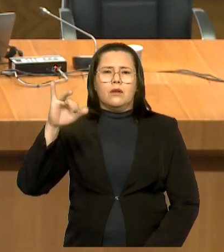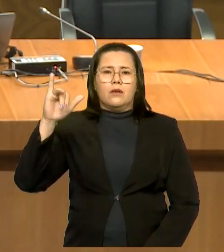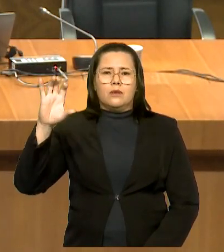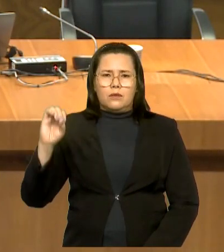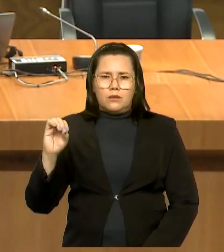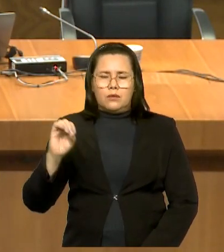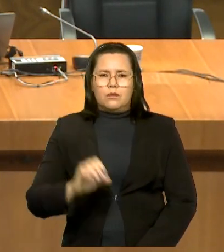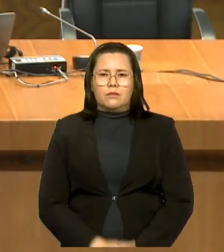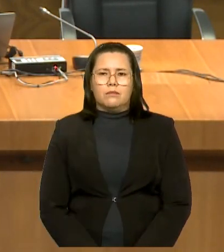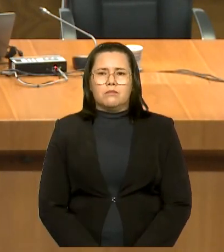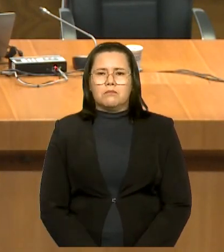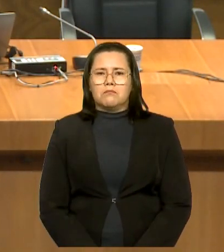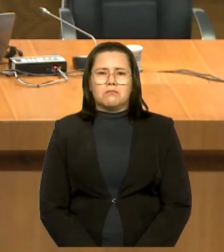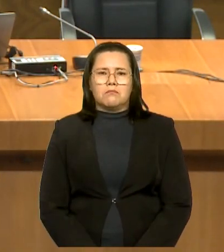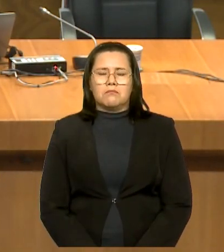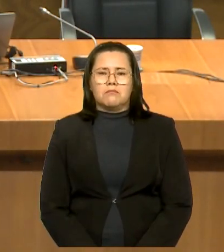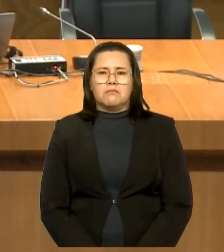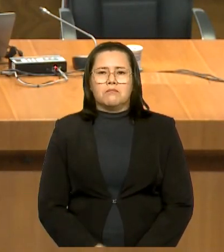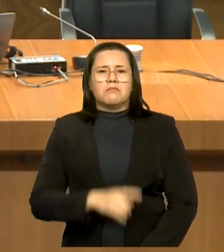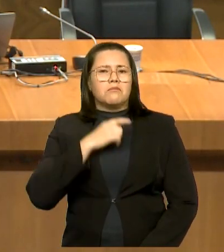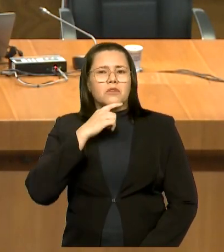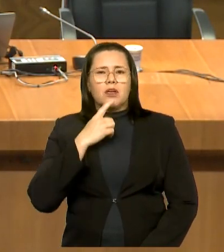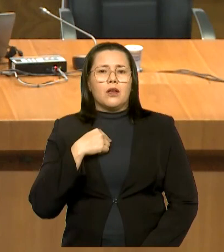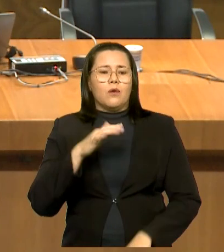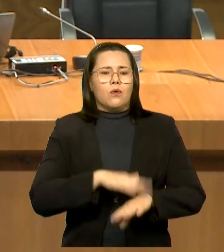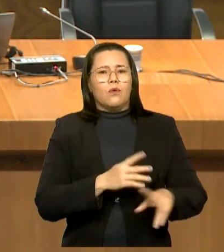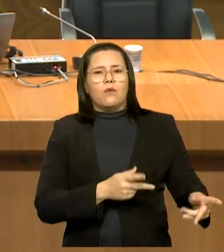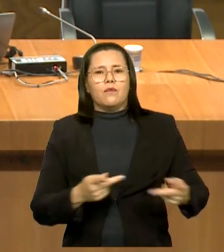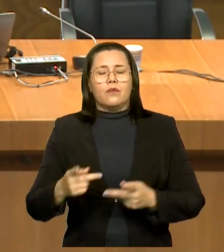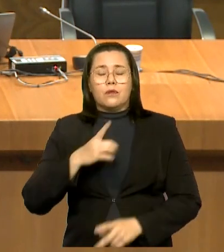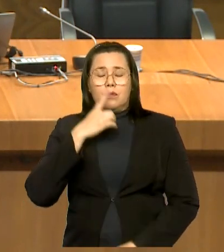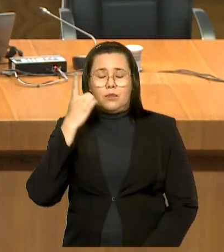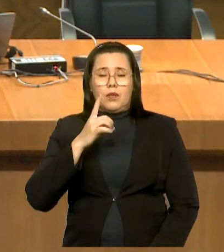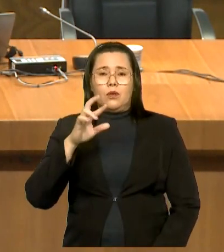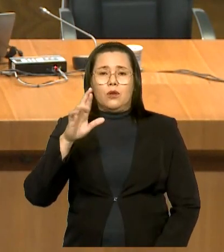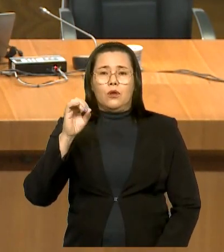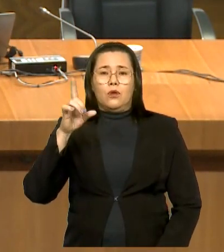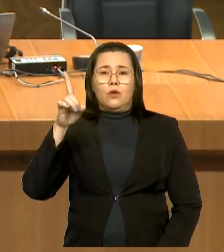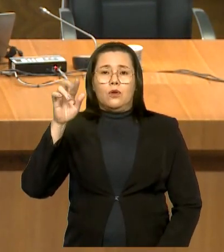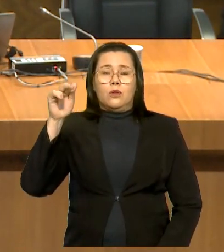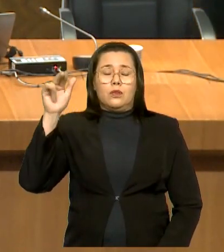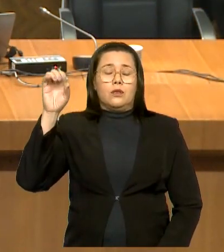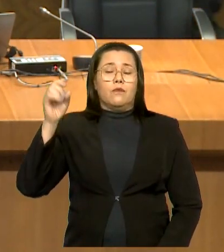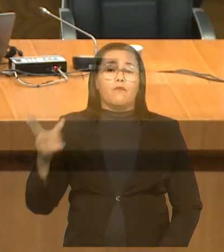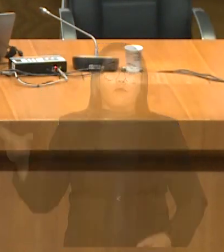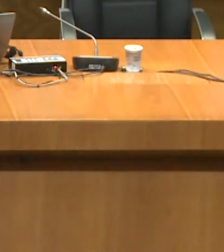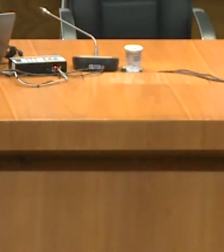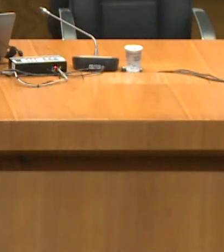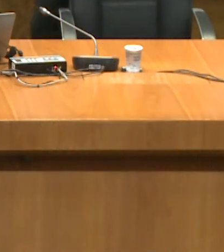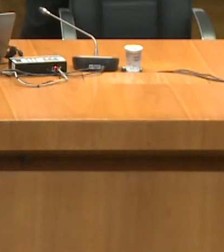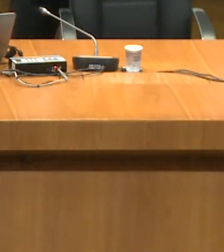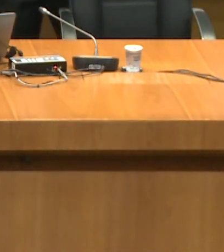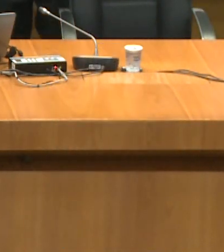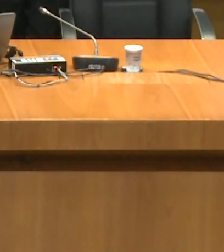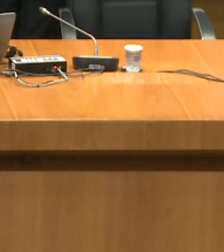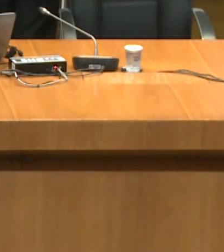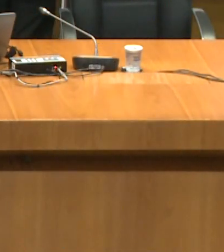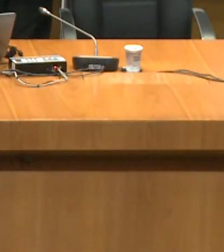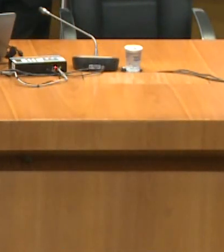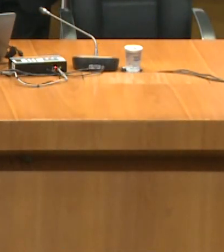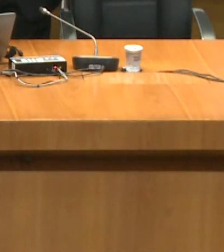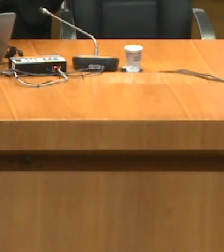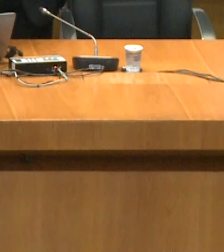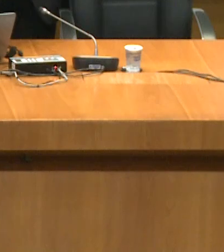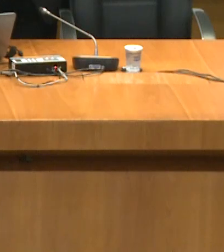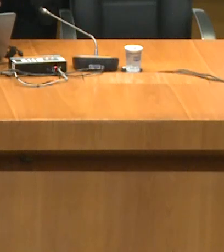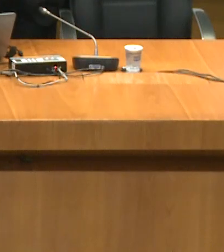Não há indicação. Eu convido o deputado Rodrigo Lago a reassumir os trabalhos, porque eu pretendo utilizar a tribuna agora no tempo dos